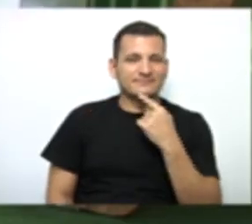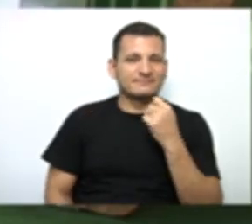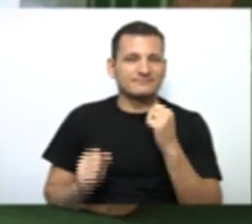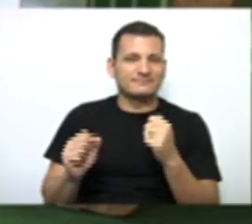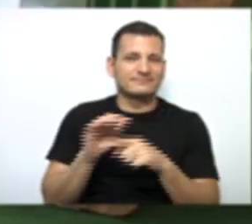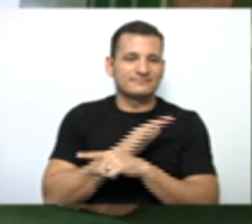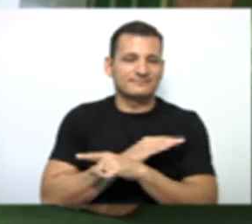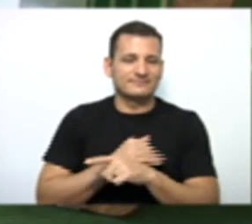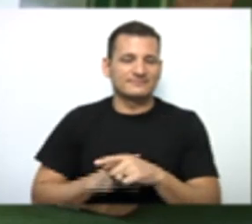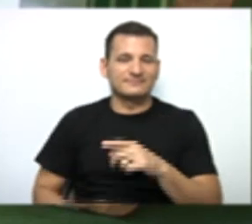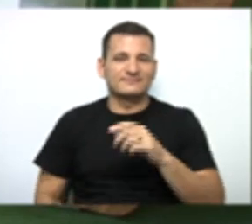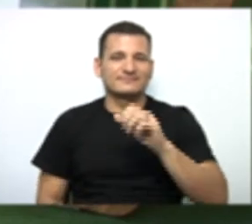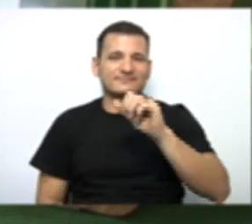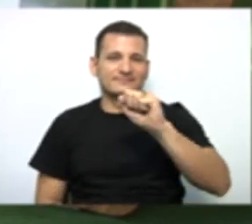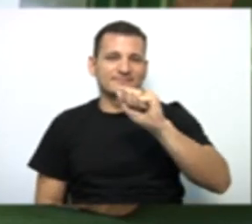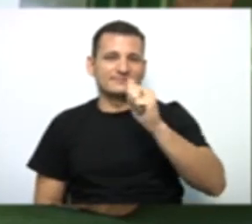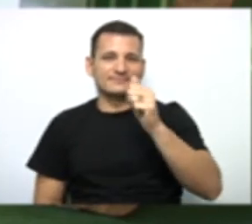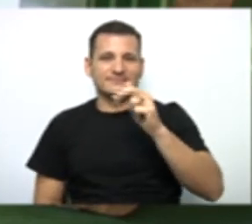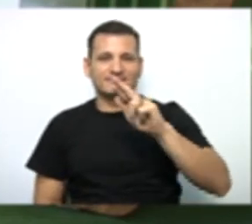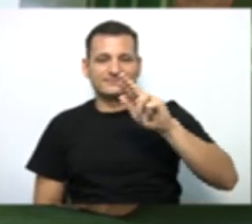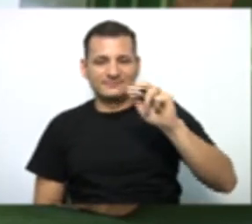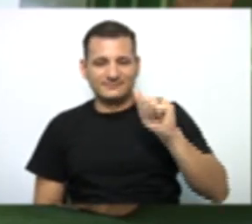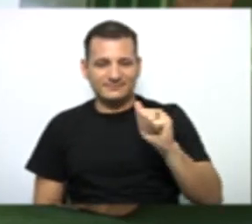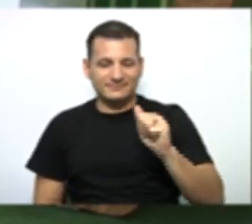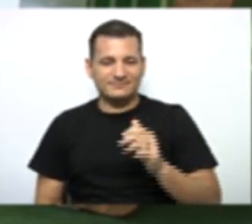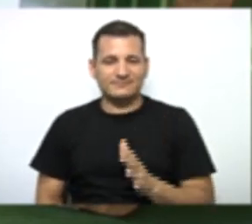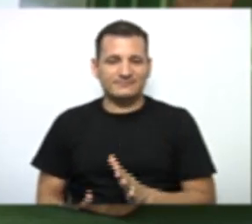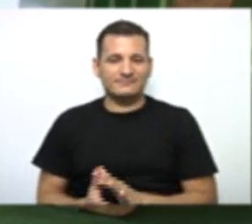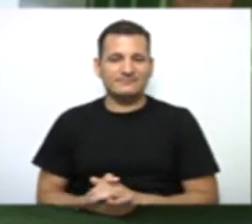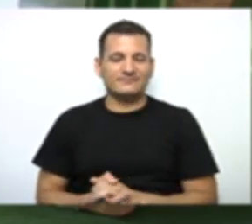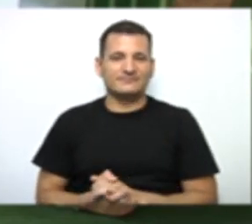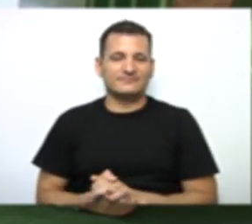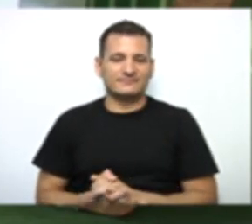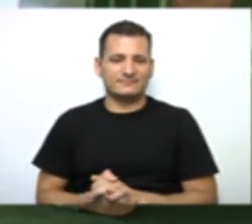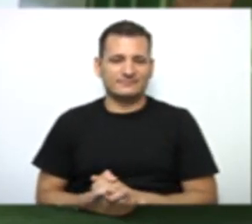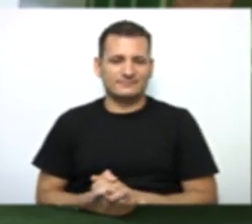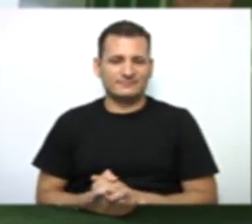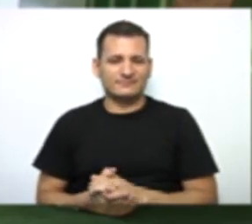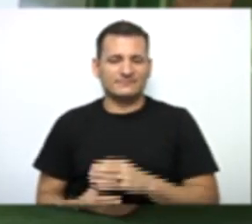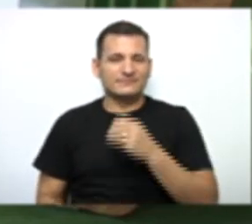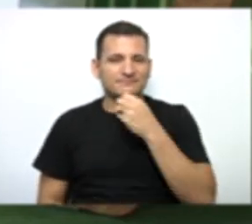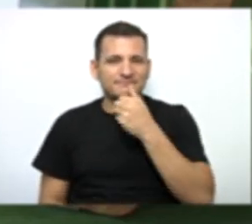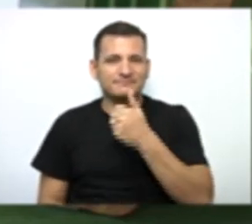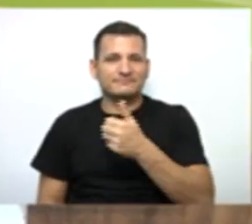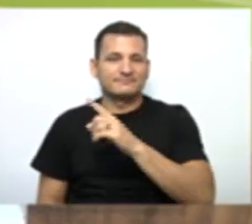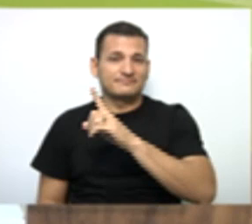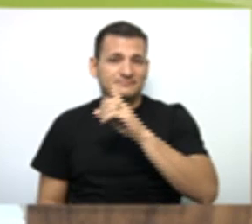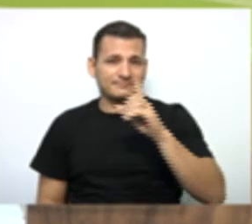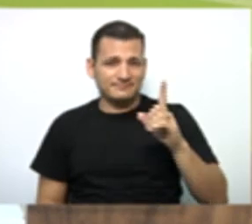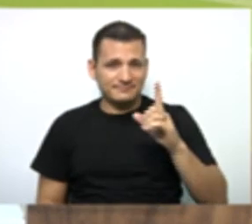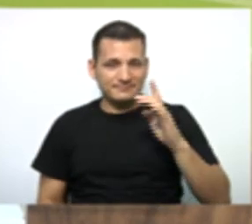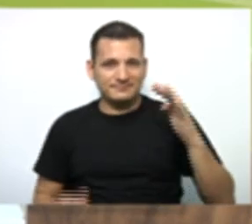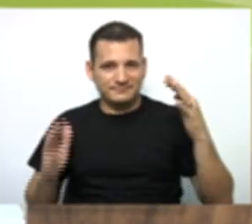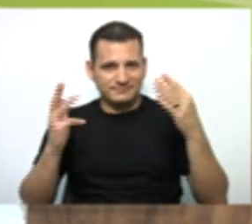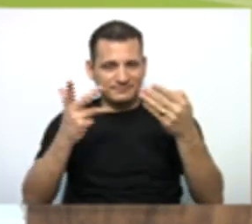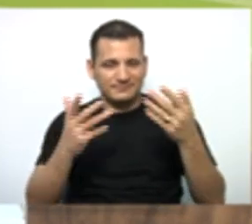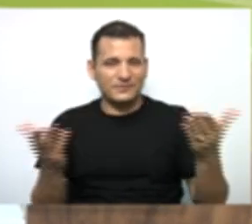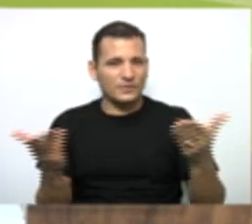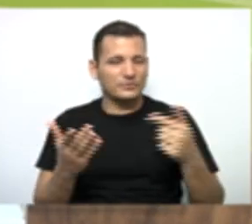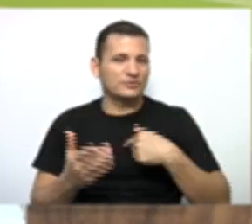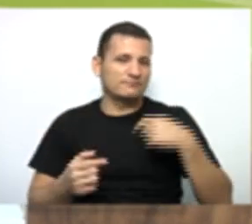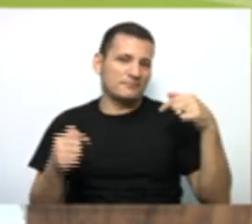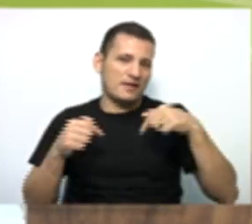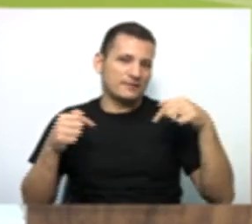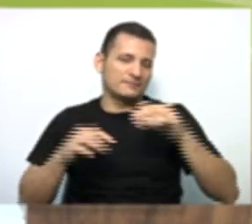uma metamorfose hoje, né? Muito bom dia a todos. Hoje eu estou aqui